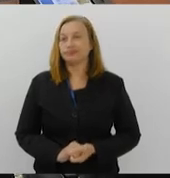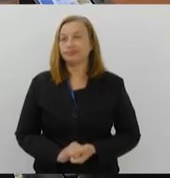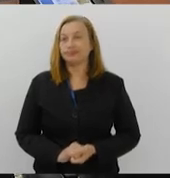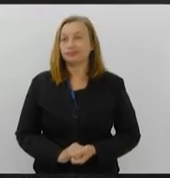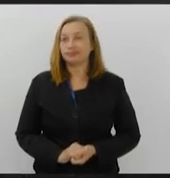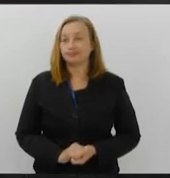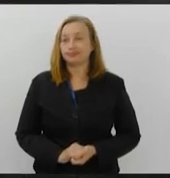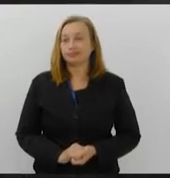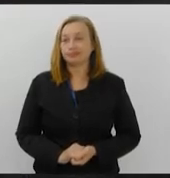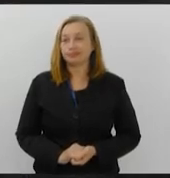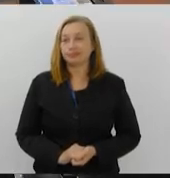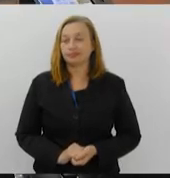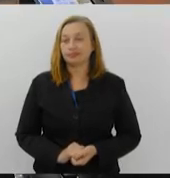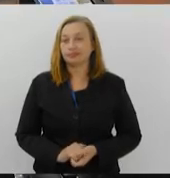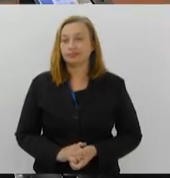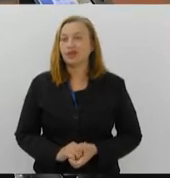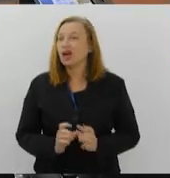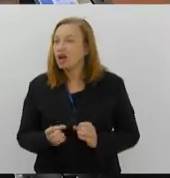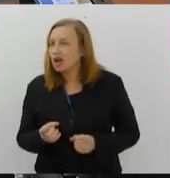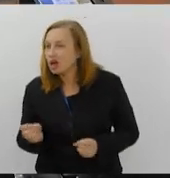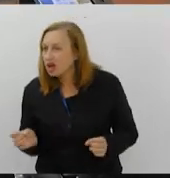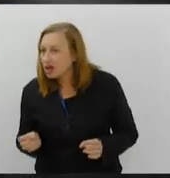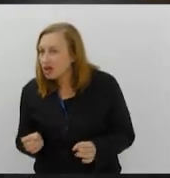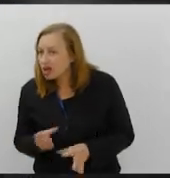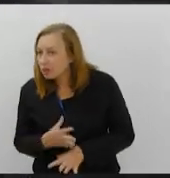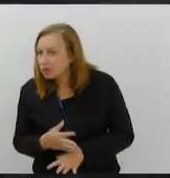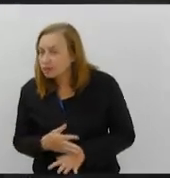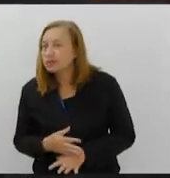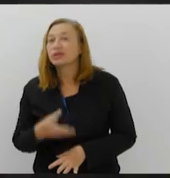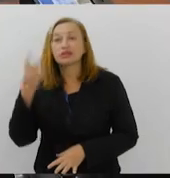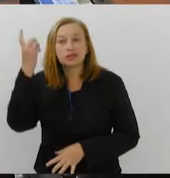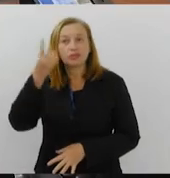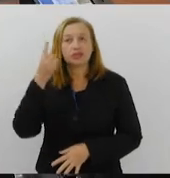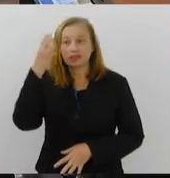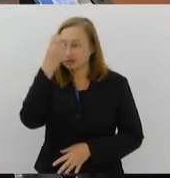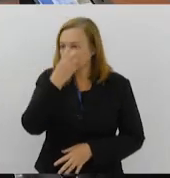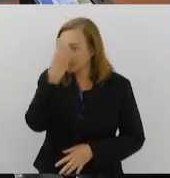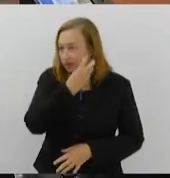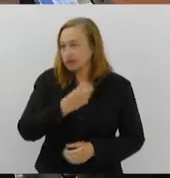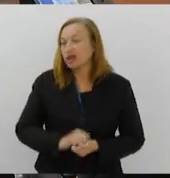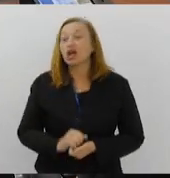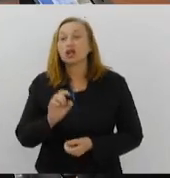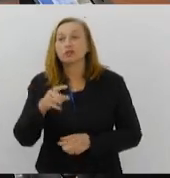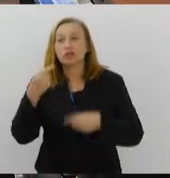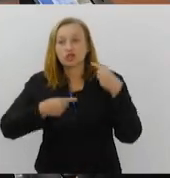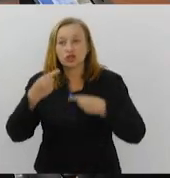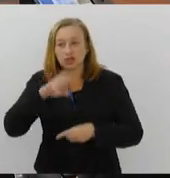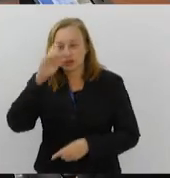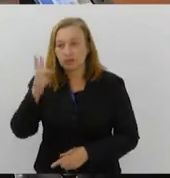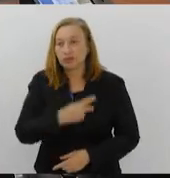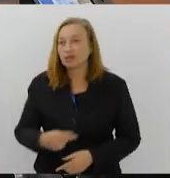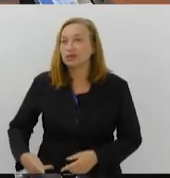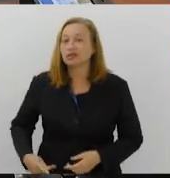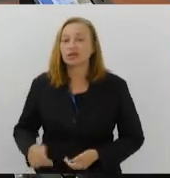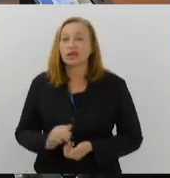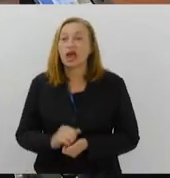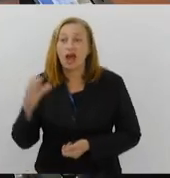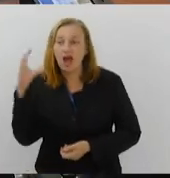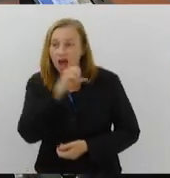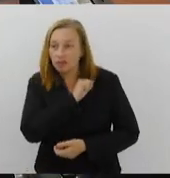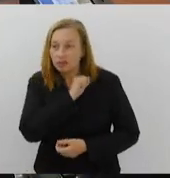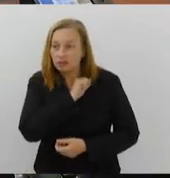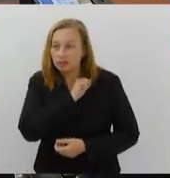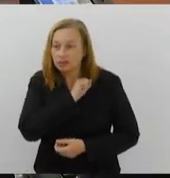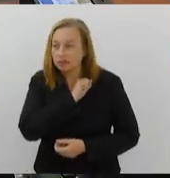Dani não complementou, não, né? Acabou? Deputada Verônica, por favor. Não, para discutir, presidente, muito